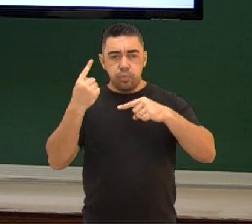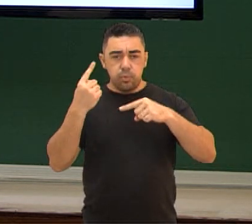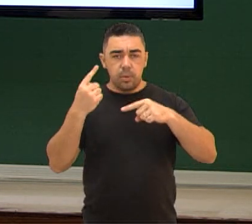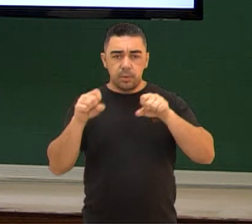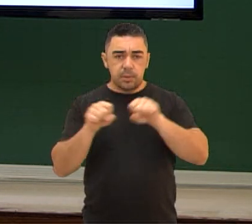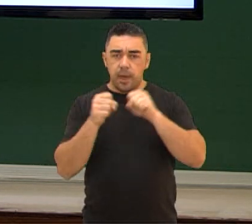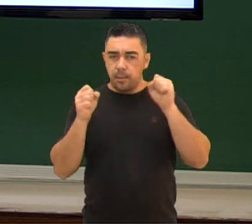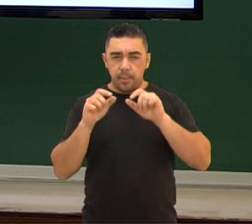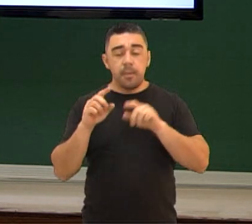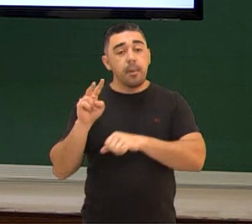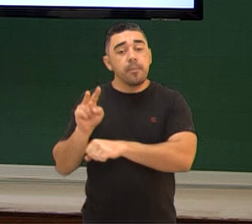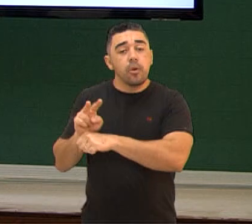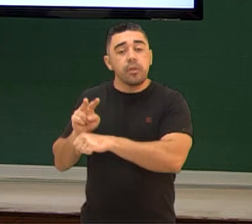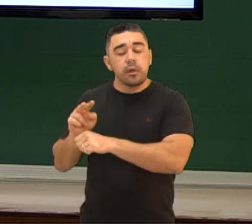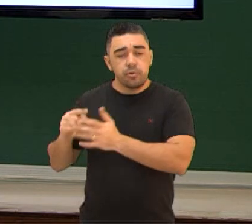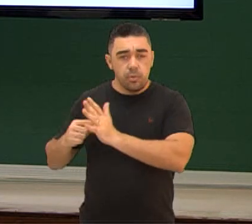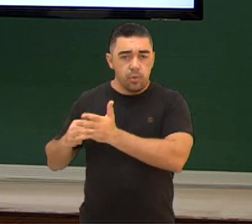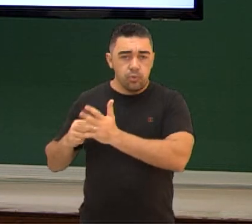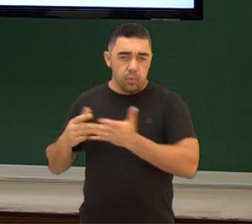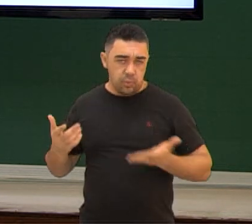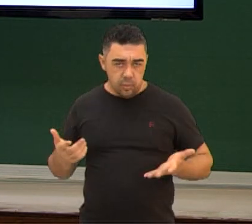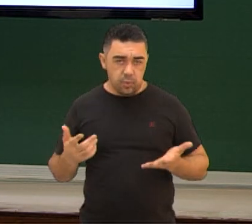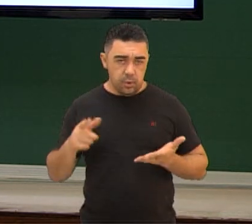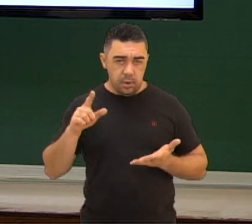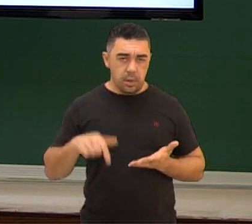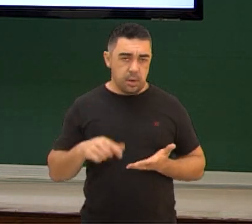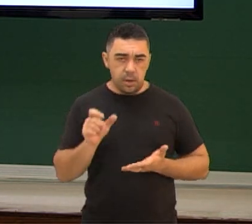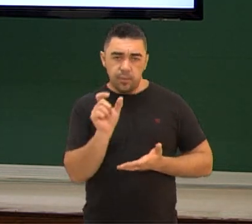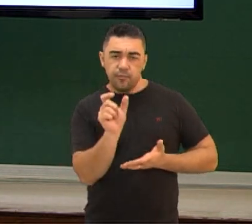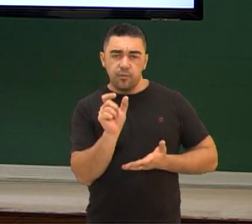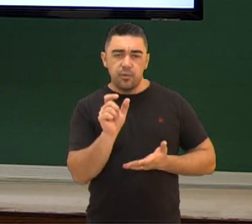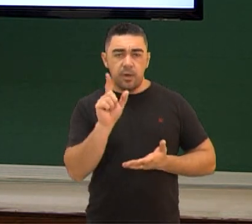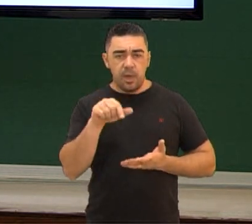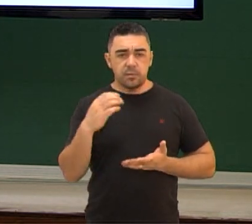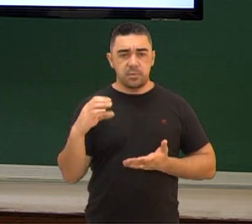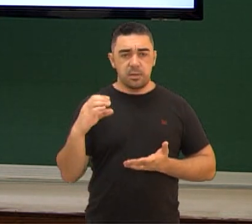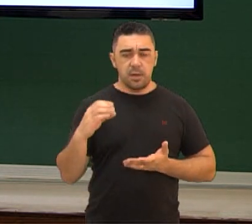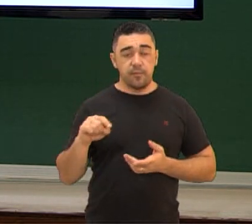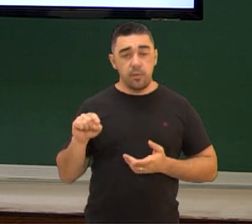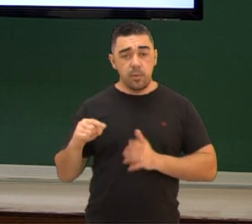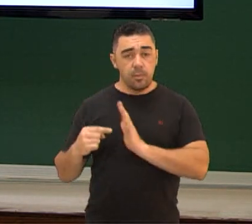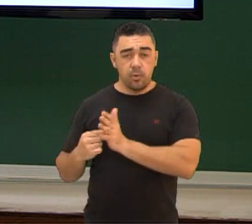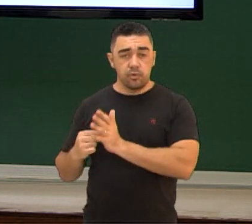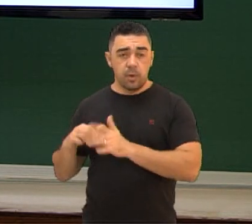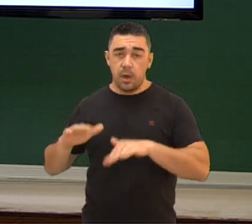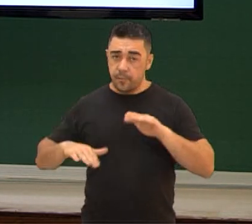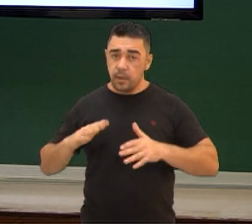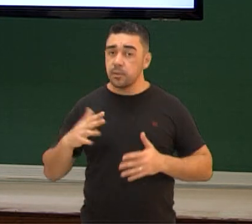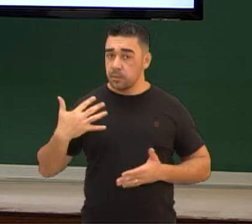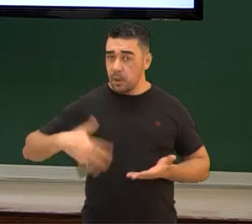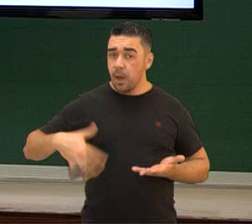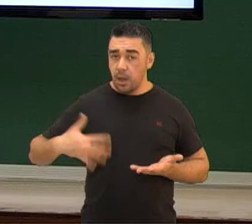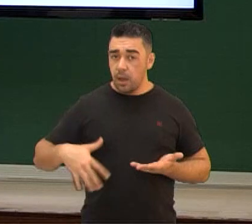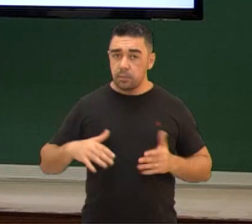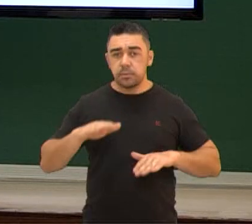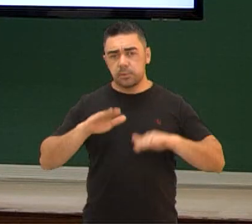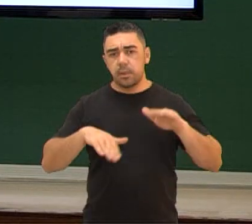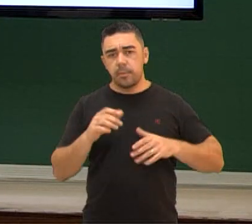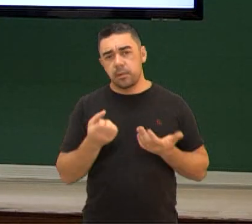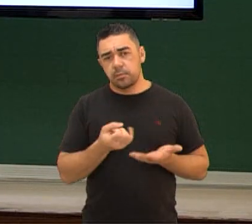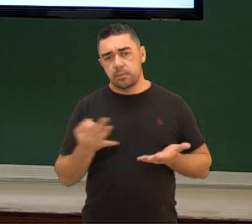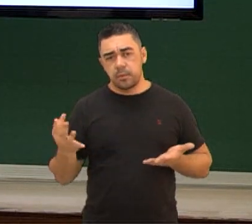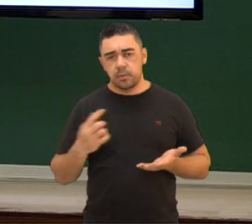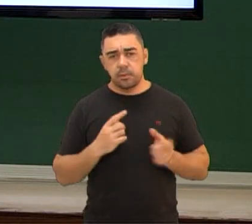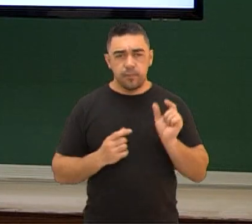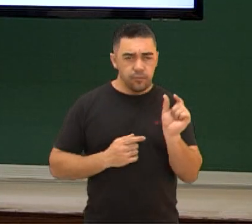queimar para proteger a máquina. Um fusível custa centavos, uma máquina custa bem caro. Claro, depende do fusível.